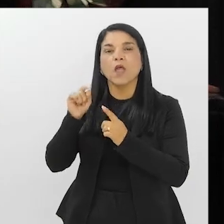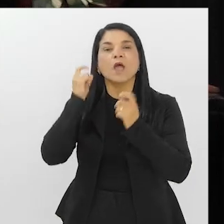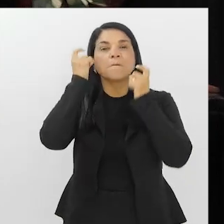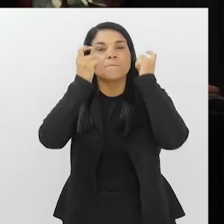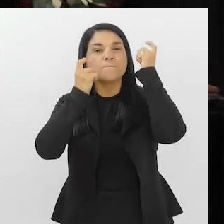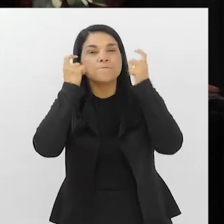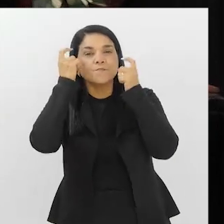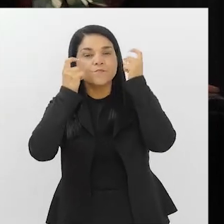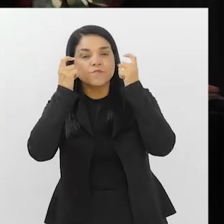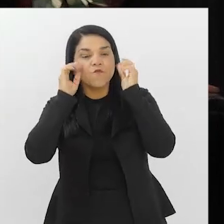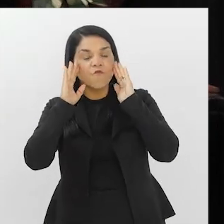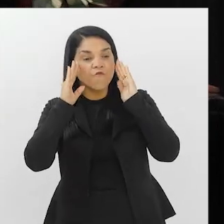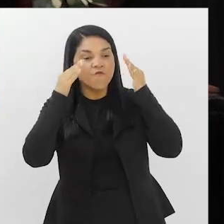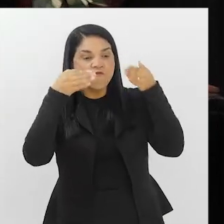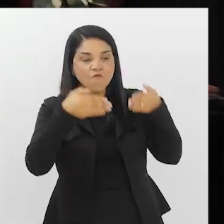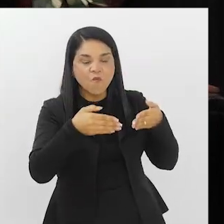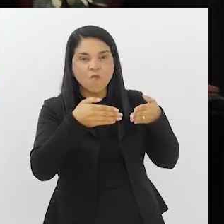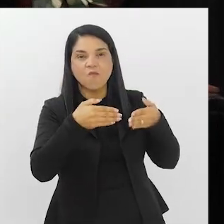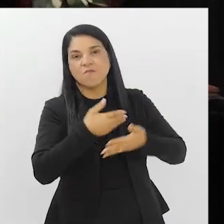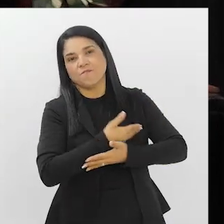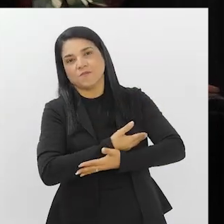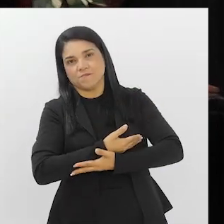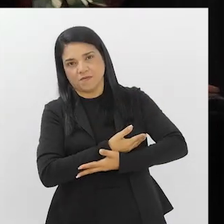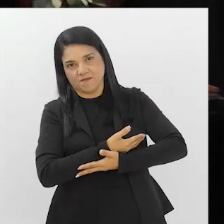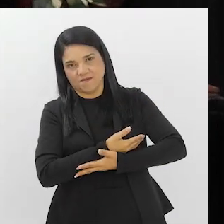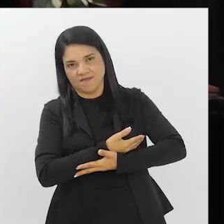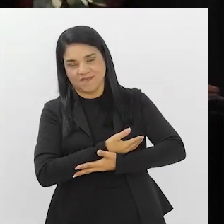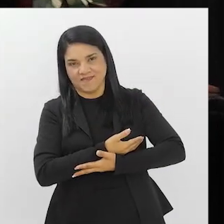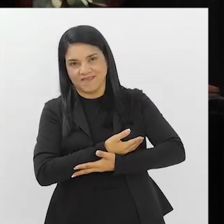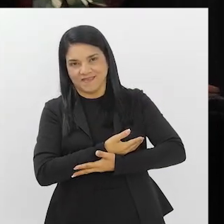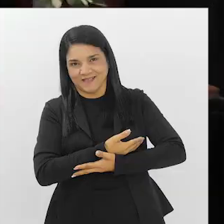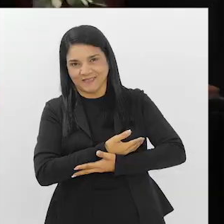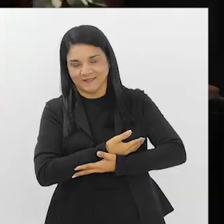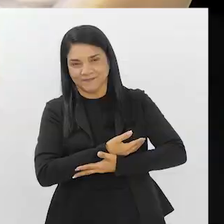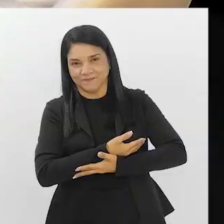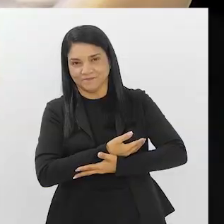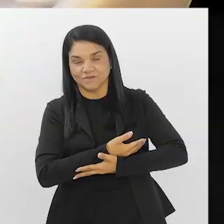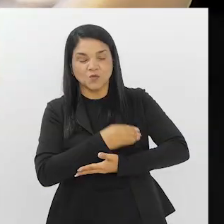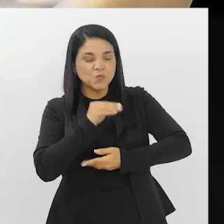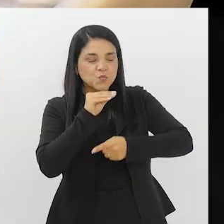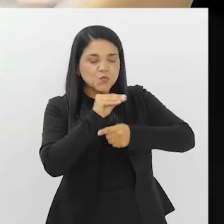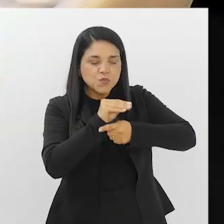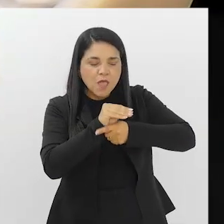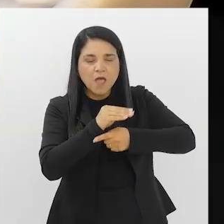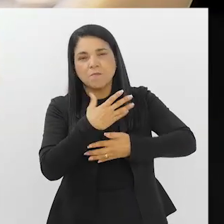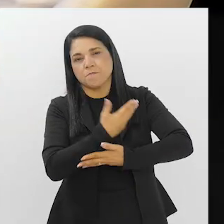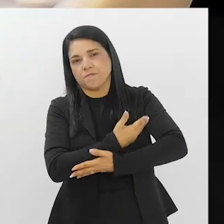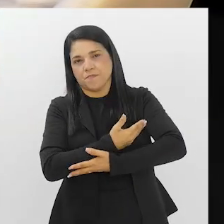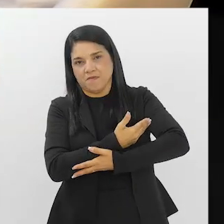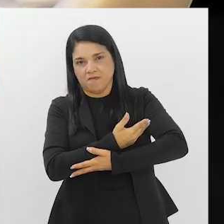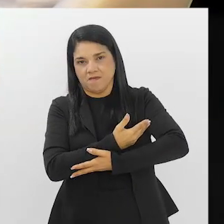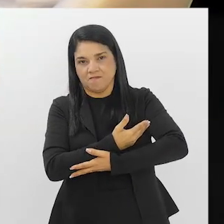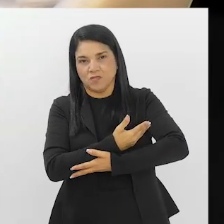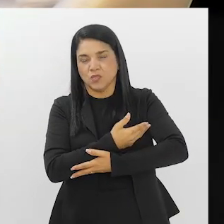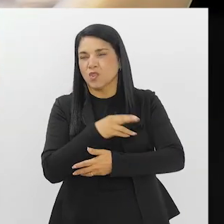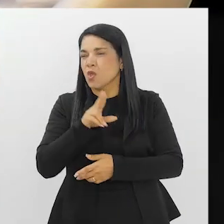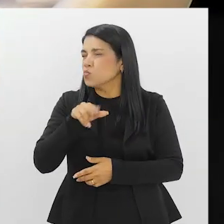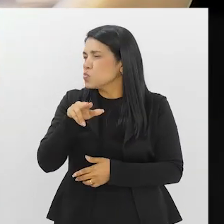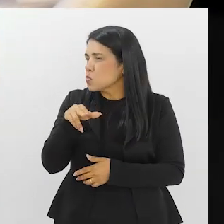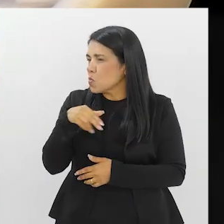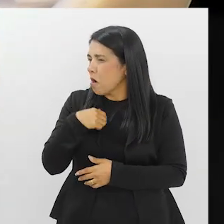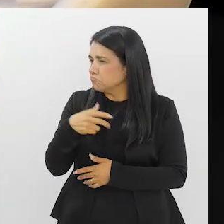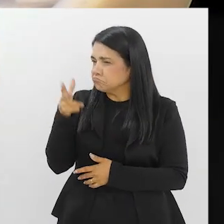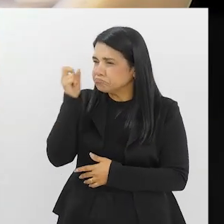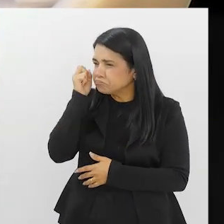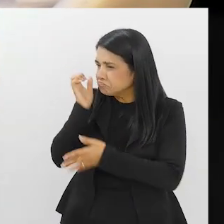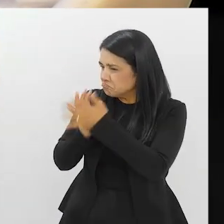a preocupação voltada para o recém-nascido, para o bebê, são os cuidados com o bebê. Eu nunca ouvi, é